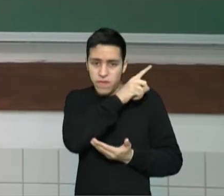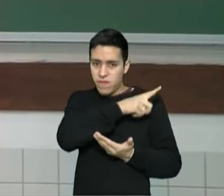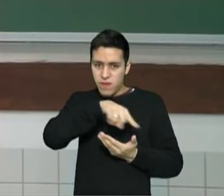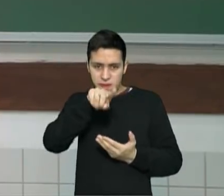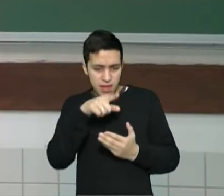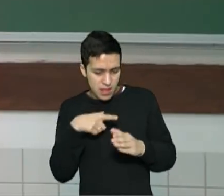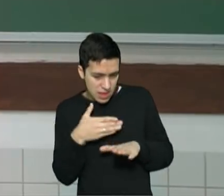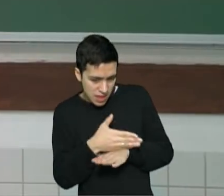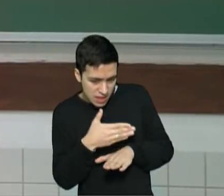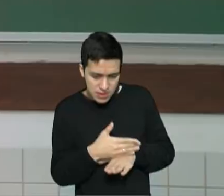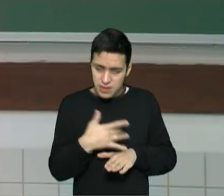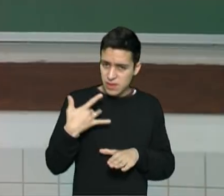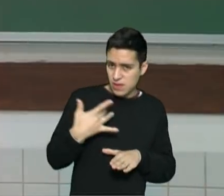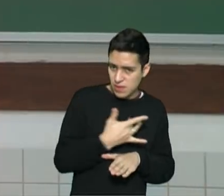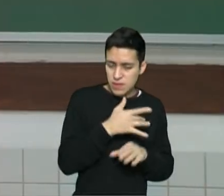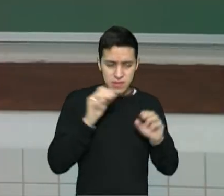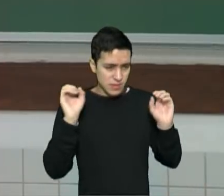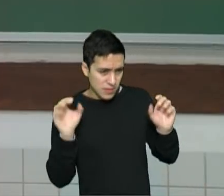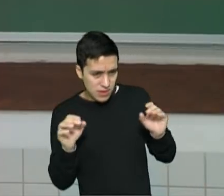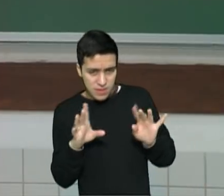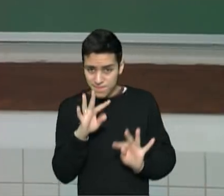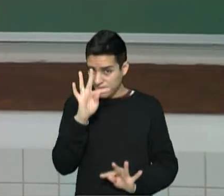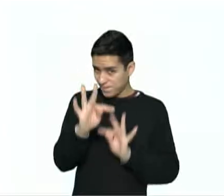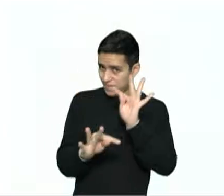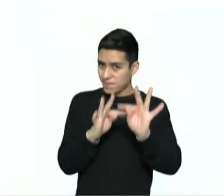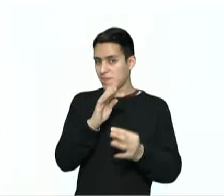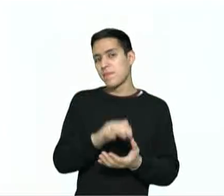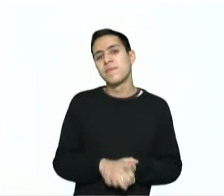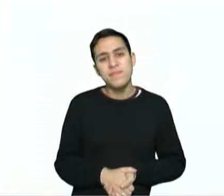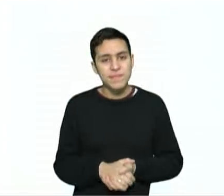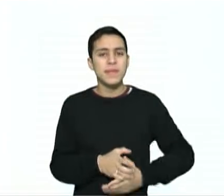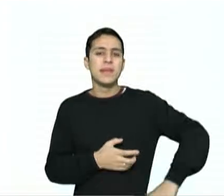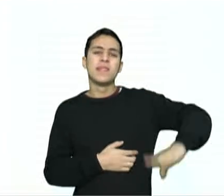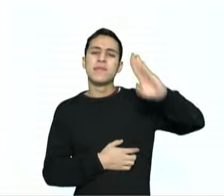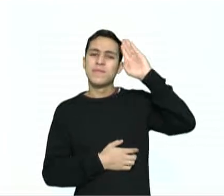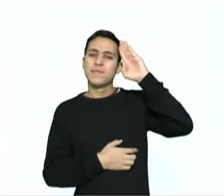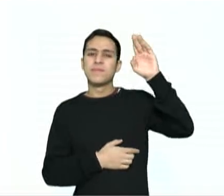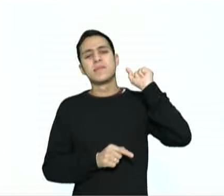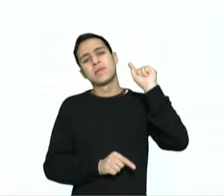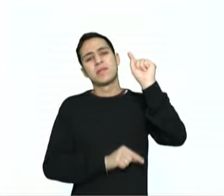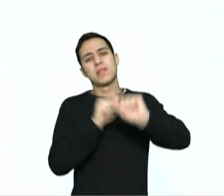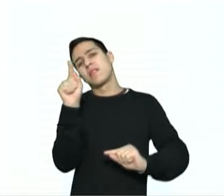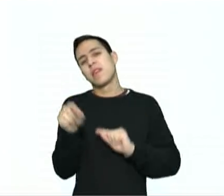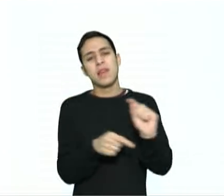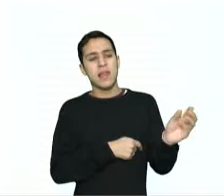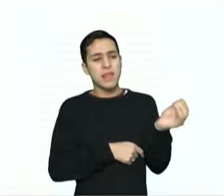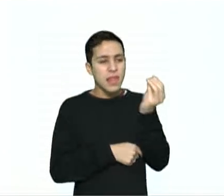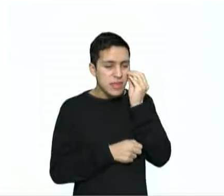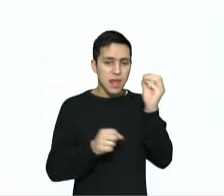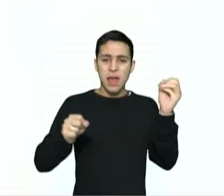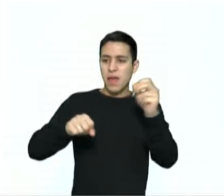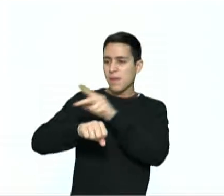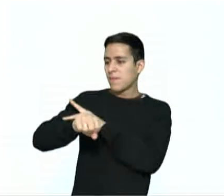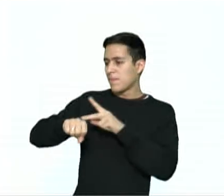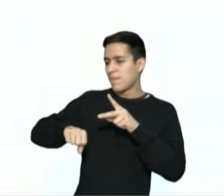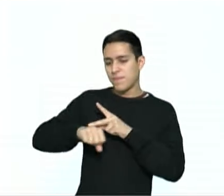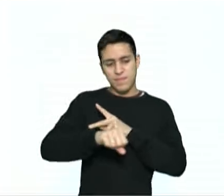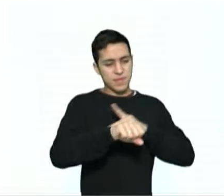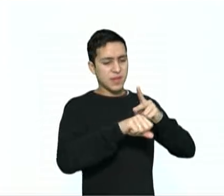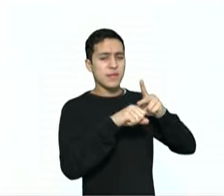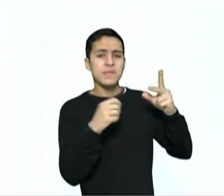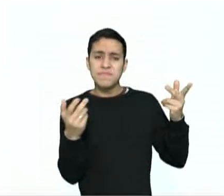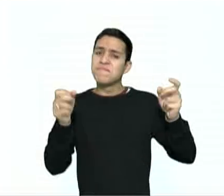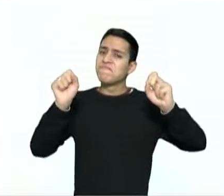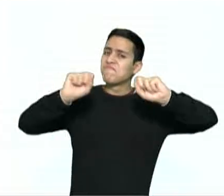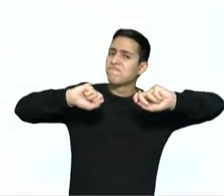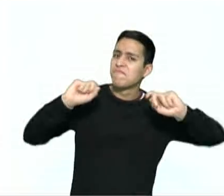educação, saúde, tecnologia e principalmente uma questão de harmonização entre os povos, fazer com que haja